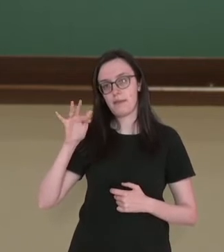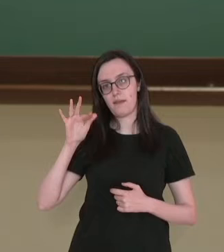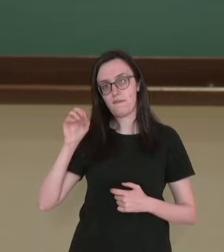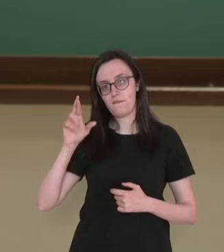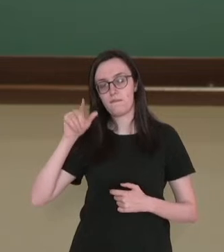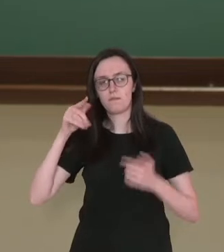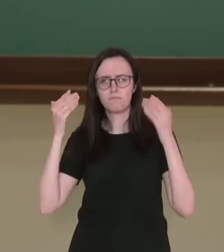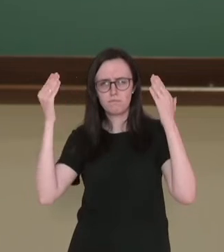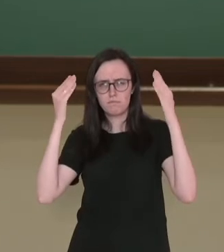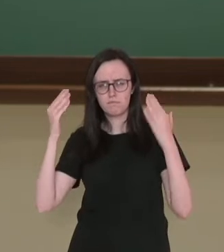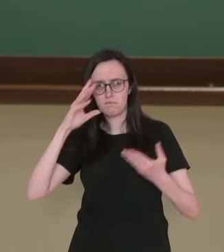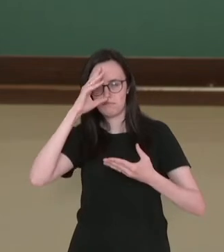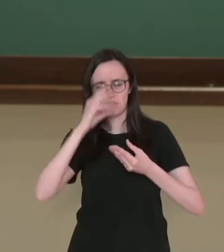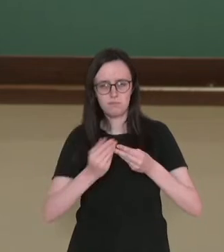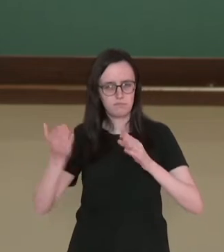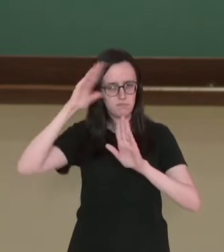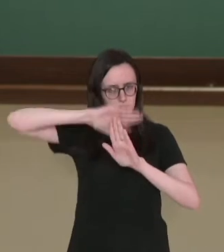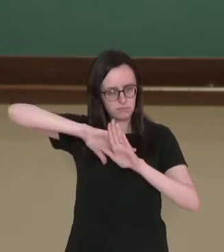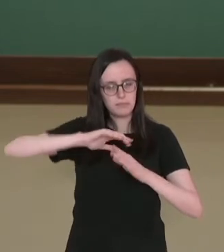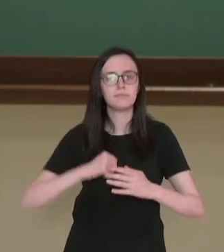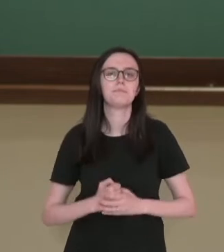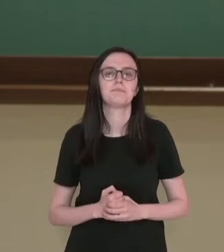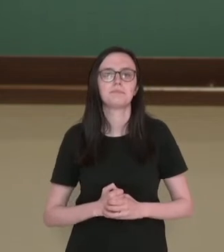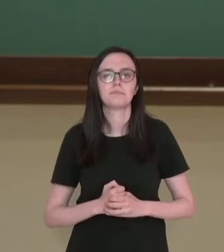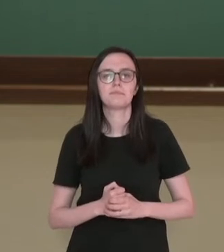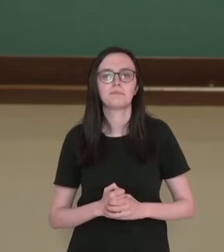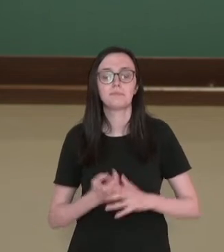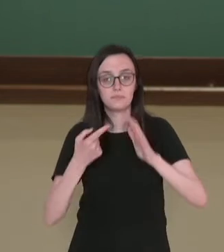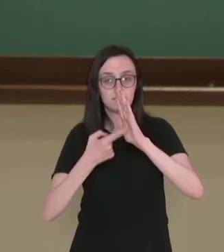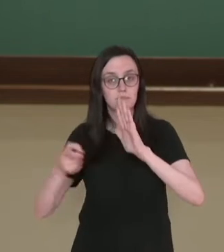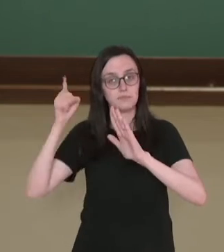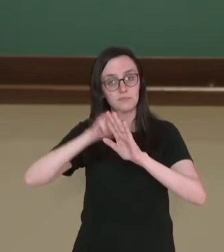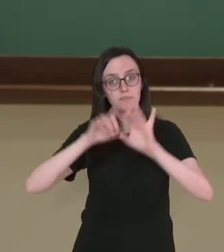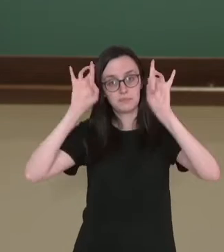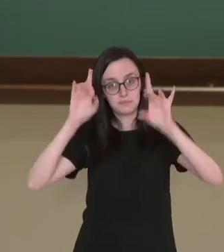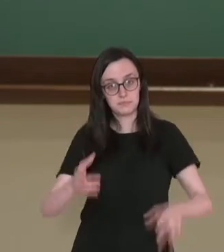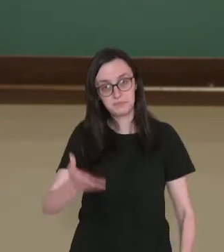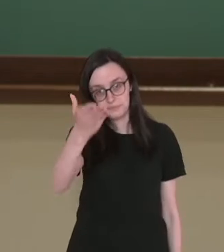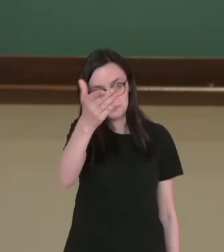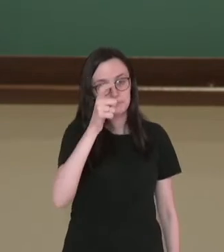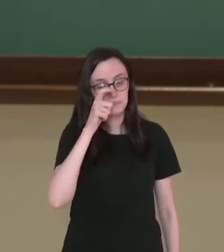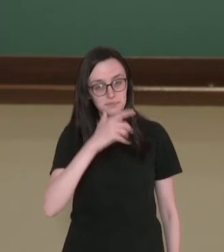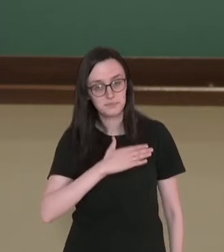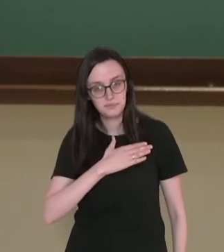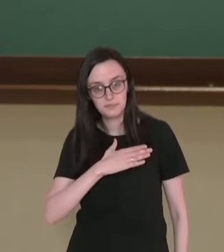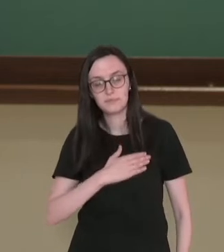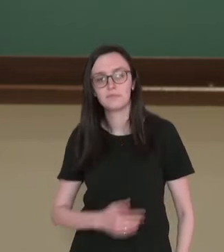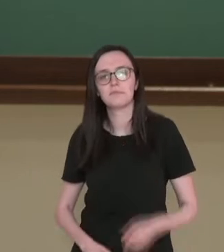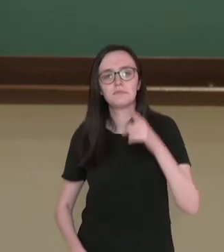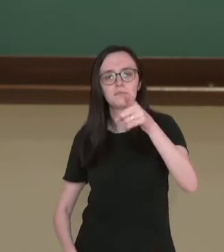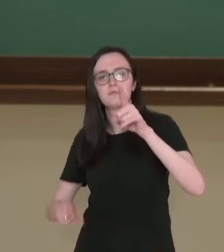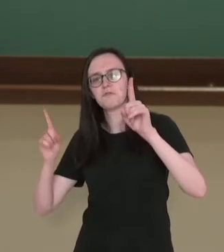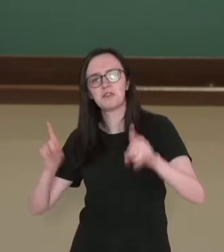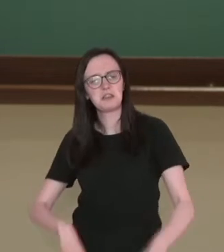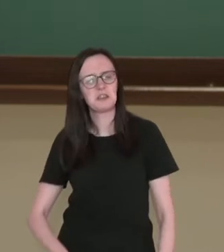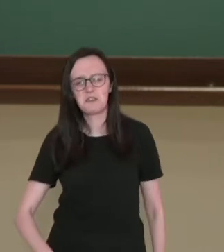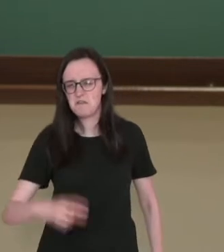comparação subentendida. Uma metáfora especial para você que me assiste. Você é um